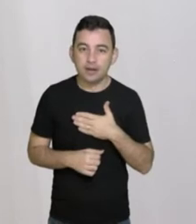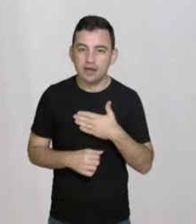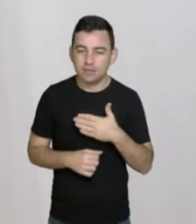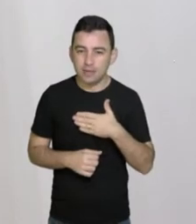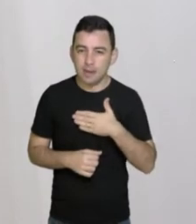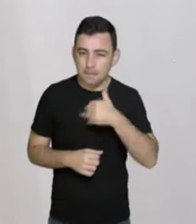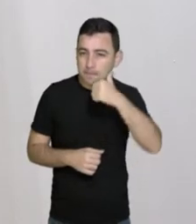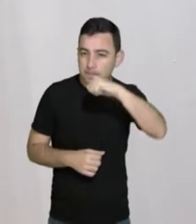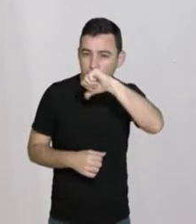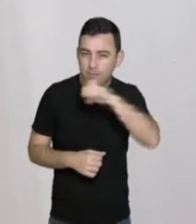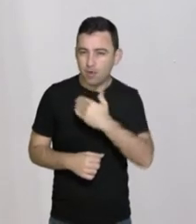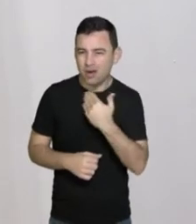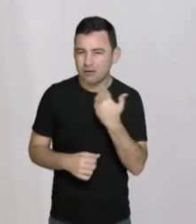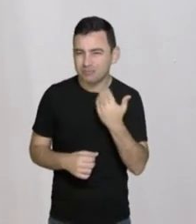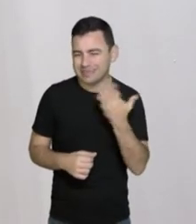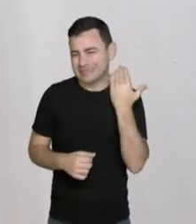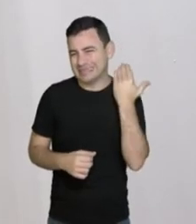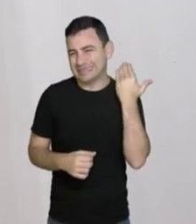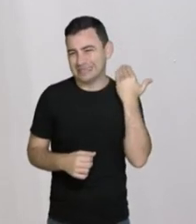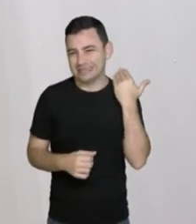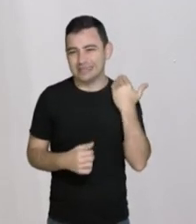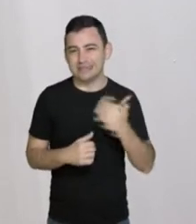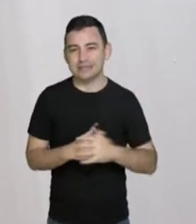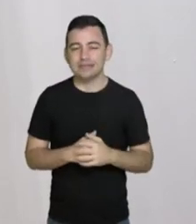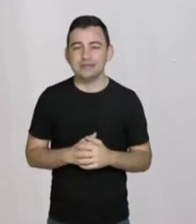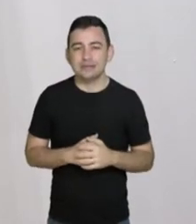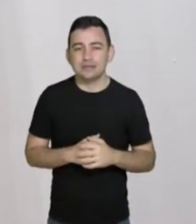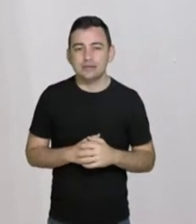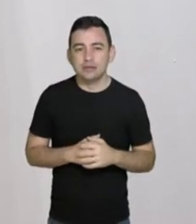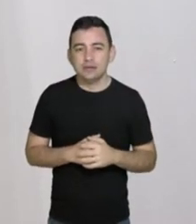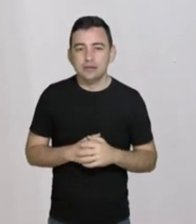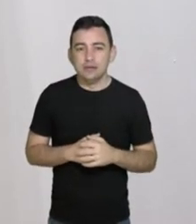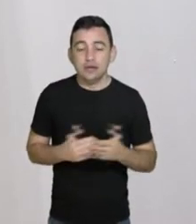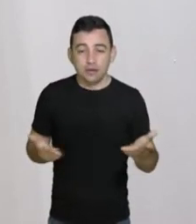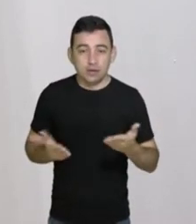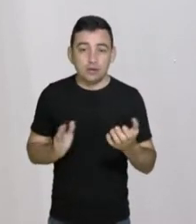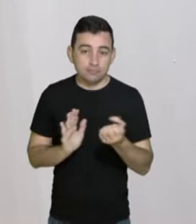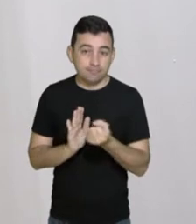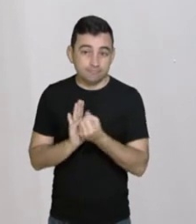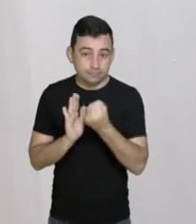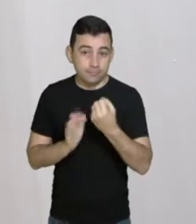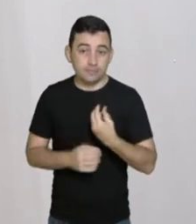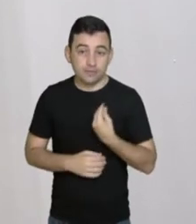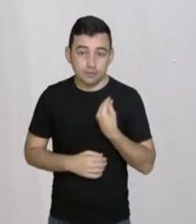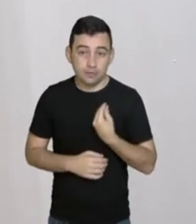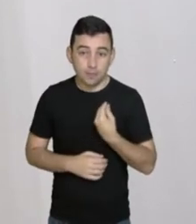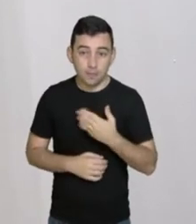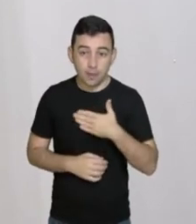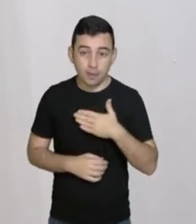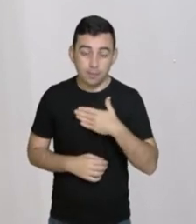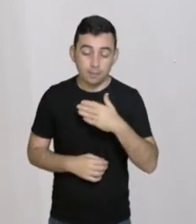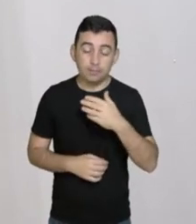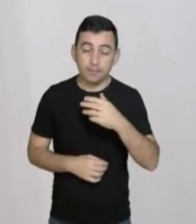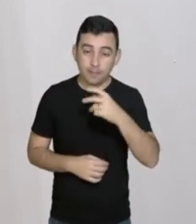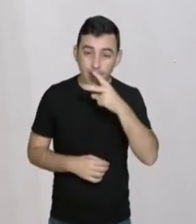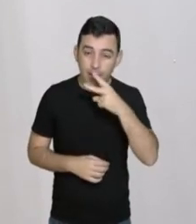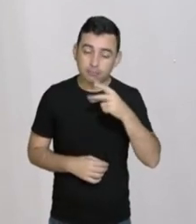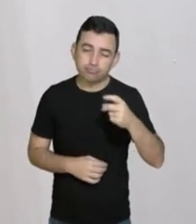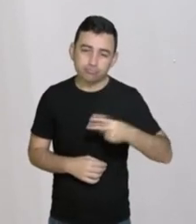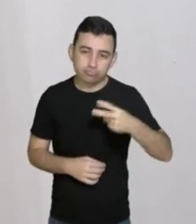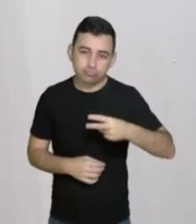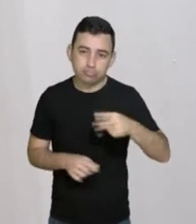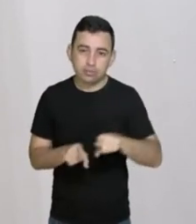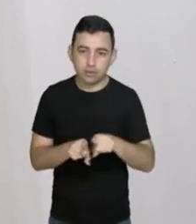cedo, mas aqui eu quero registrar a presença do meu padrinho, da minha madrinha, José